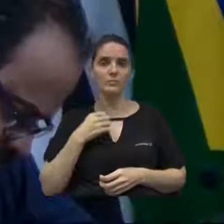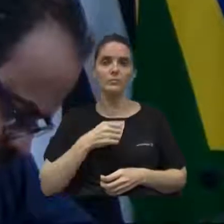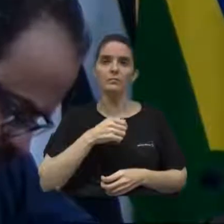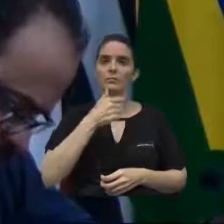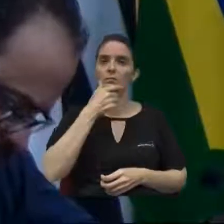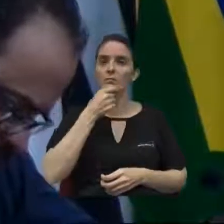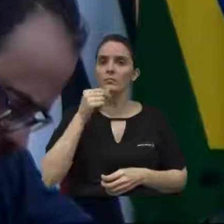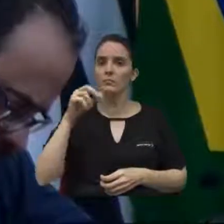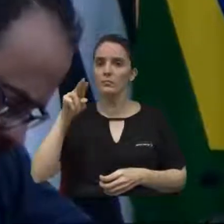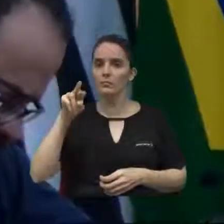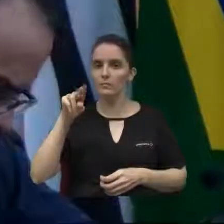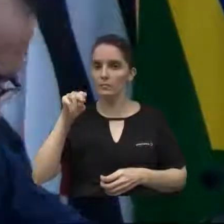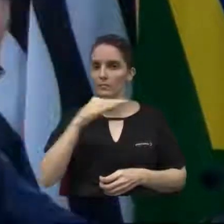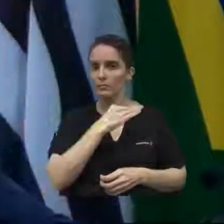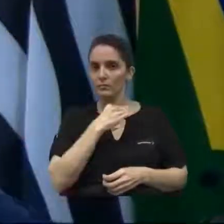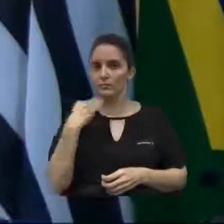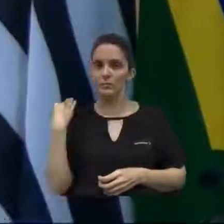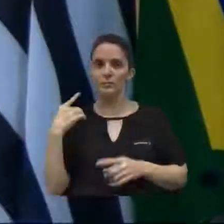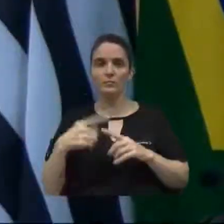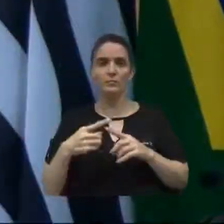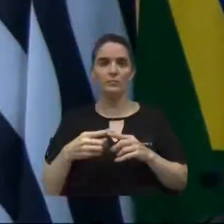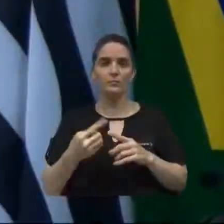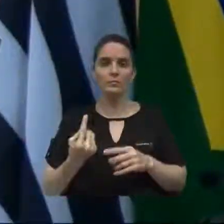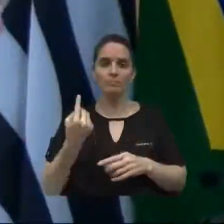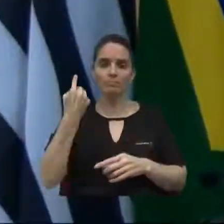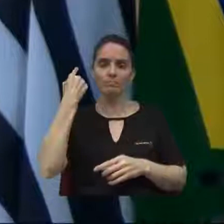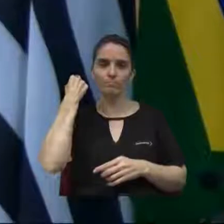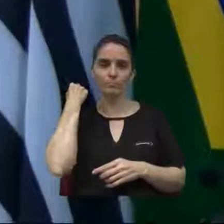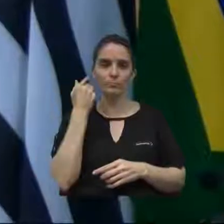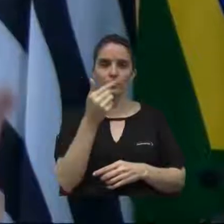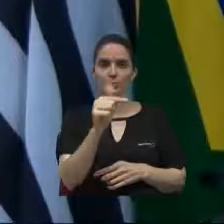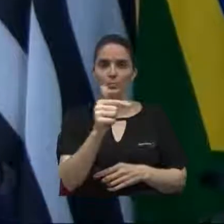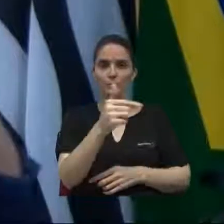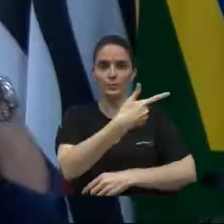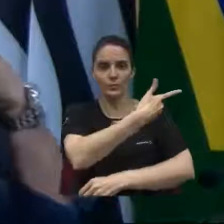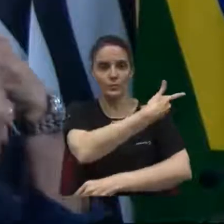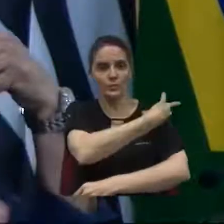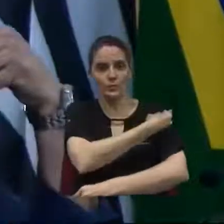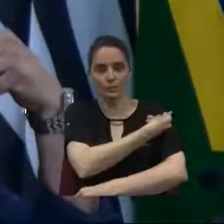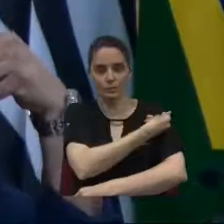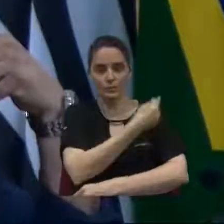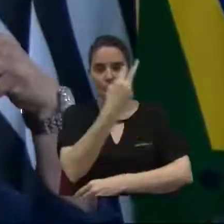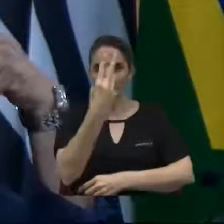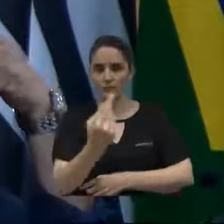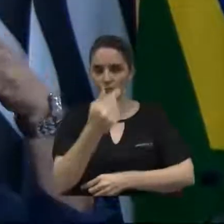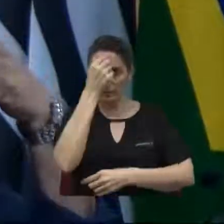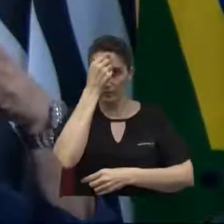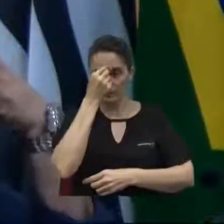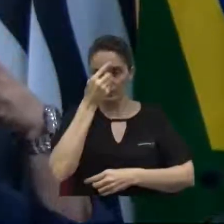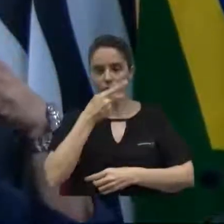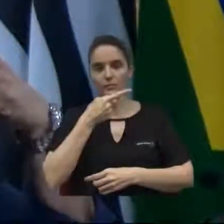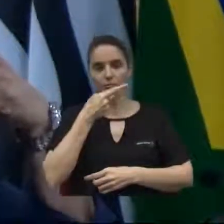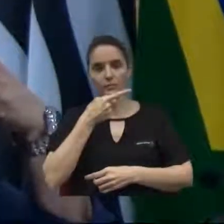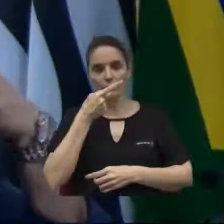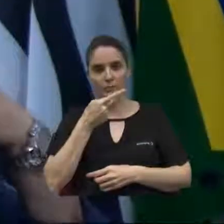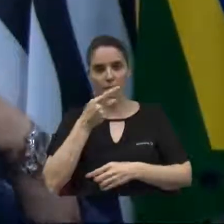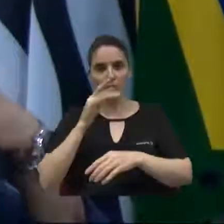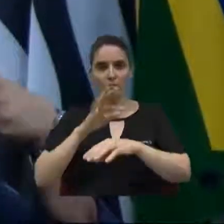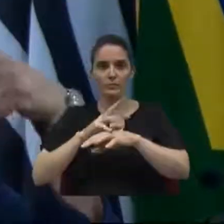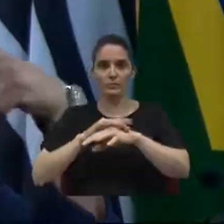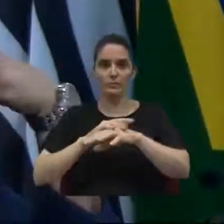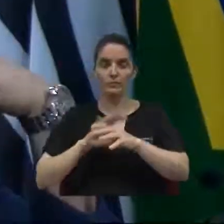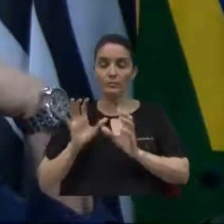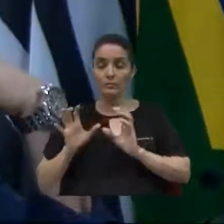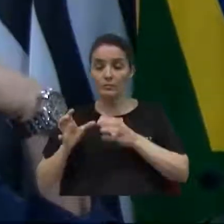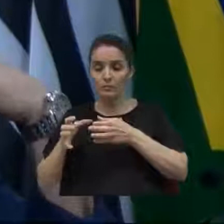1972, porque na época não existia vacina, e conforme o doutor Rafael falou, aquela doença do